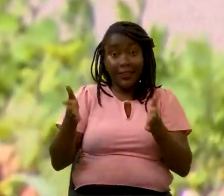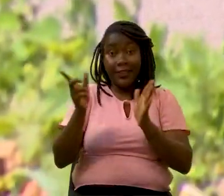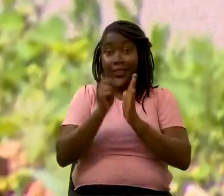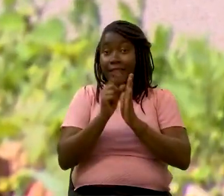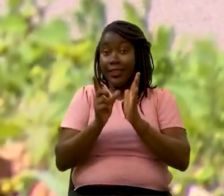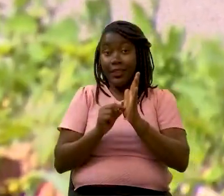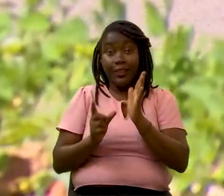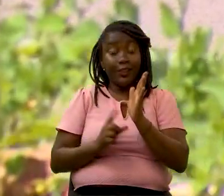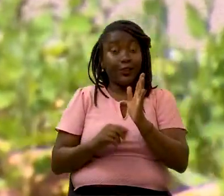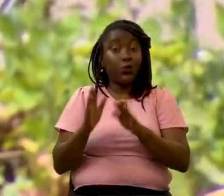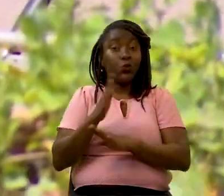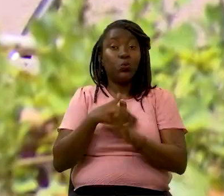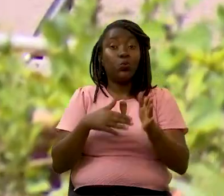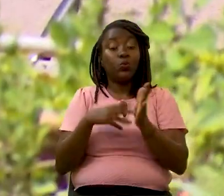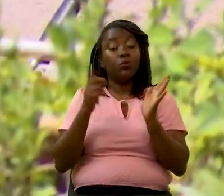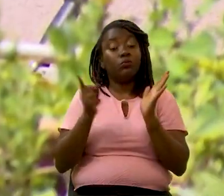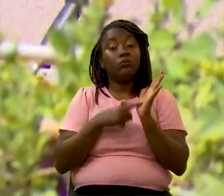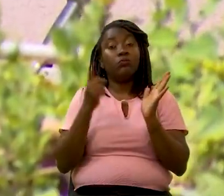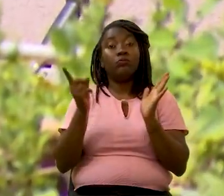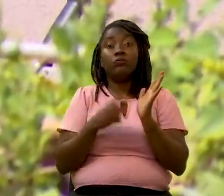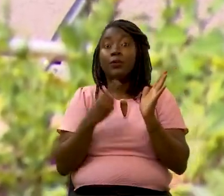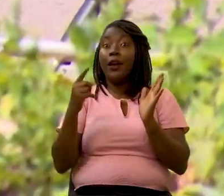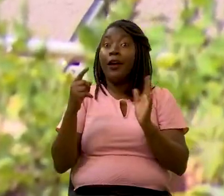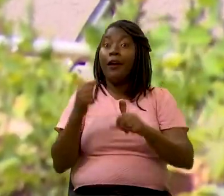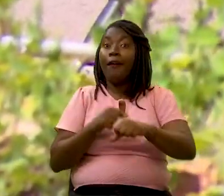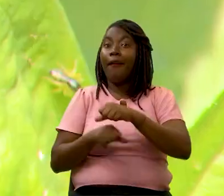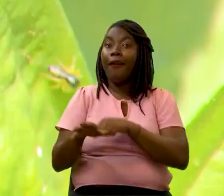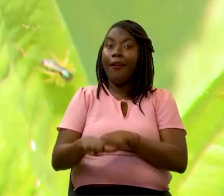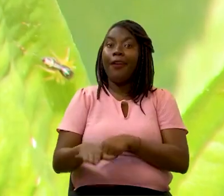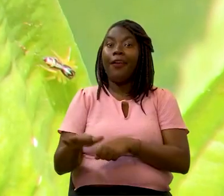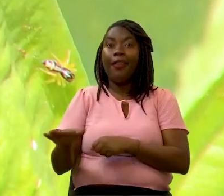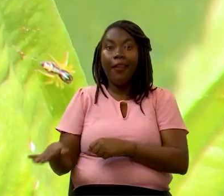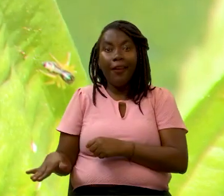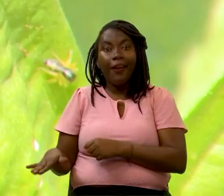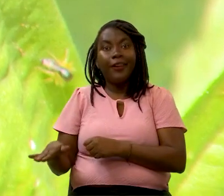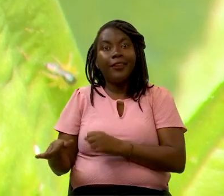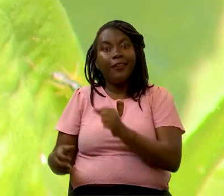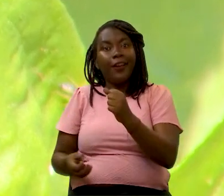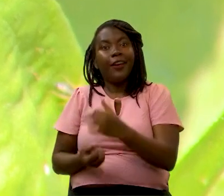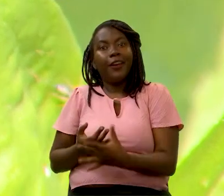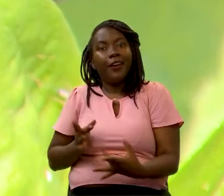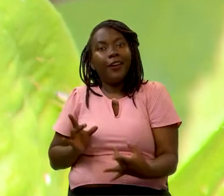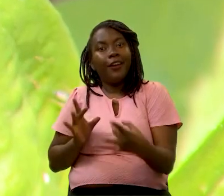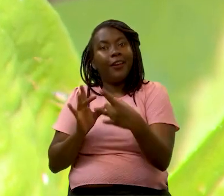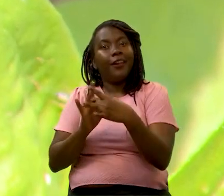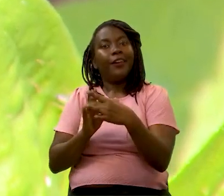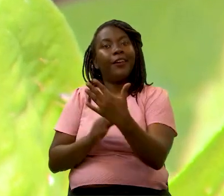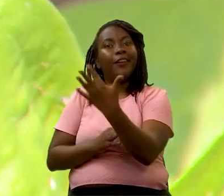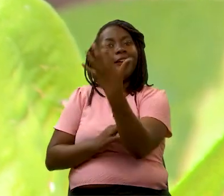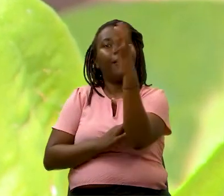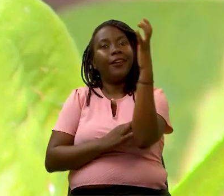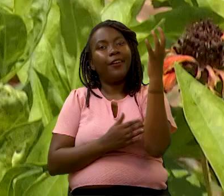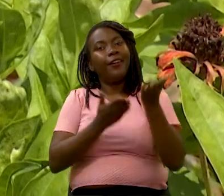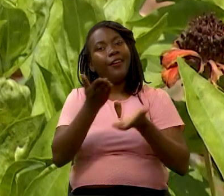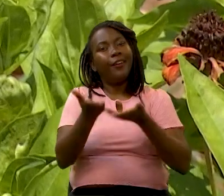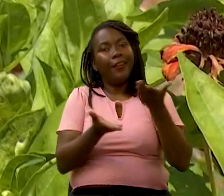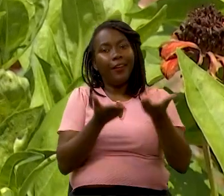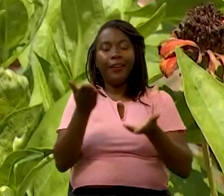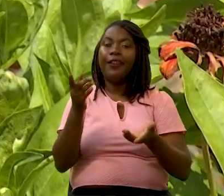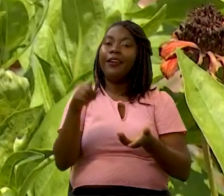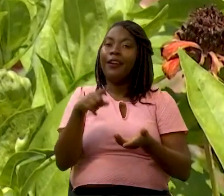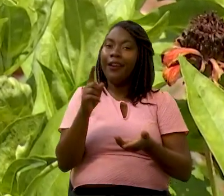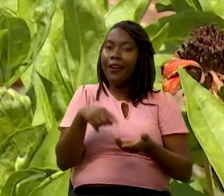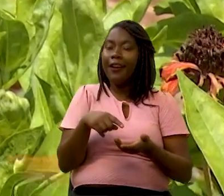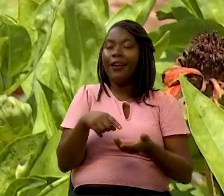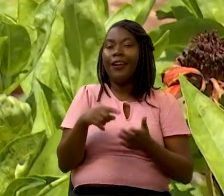era digital, do tudo a um toque de tela, as crianças vão ter a oportunidade, então, de criar um vínculo mesmo com essas árvores e cuidar,